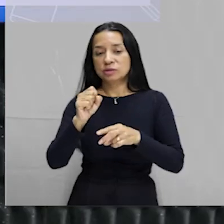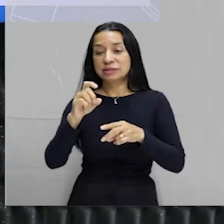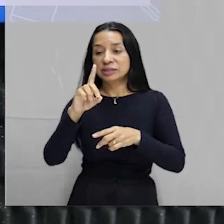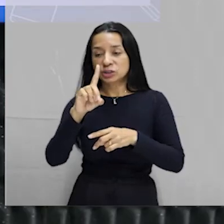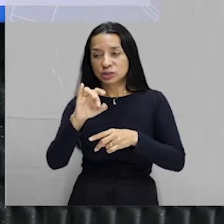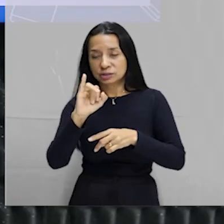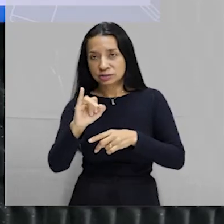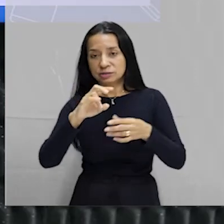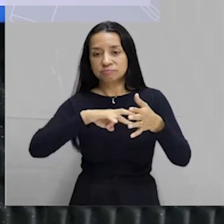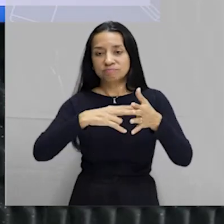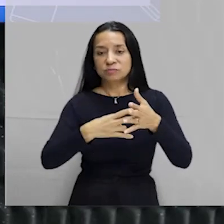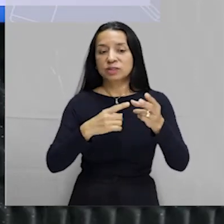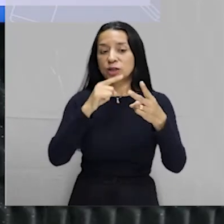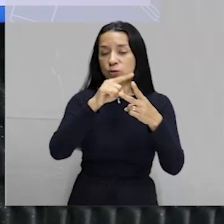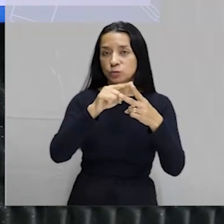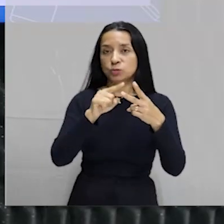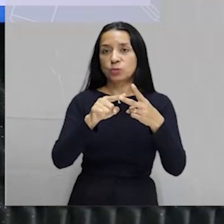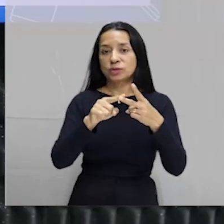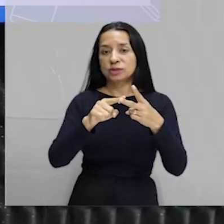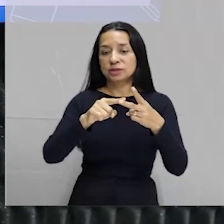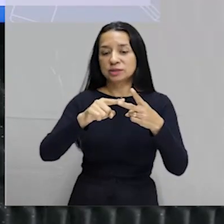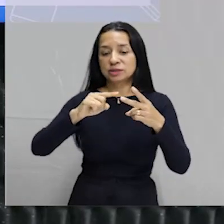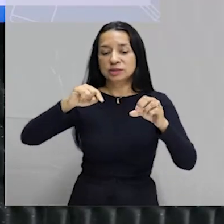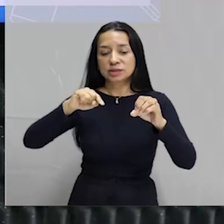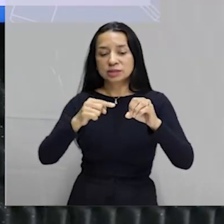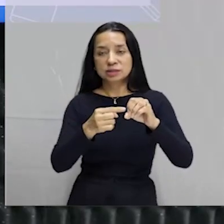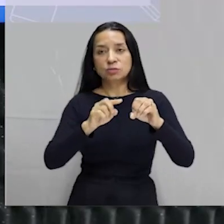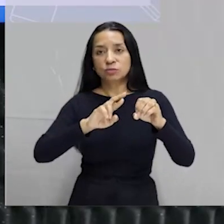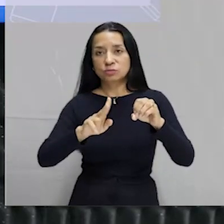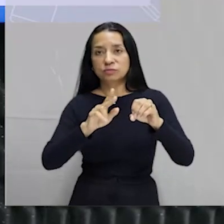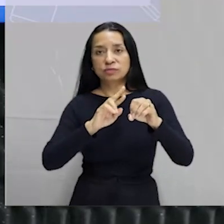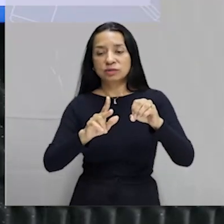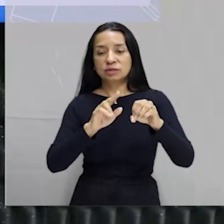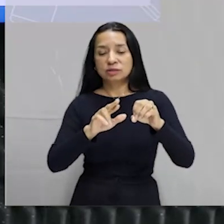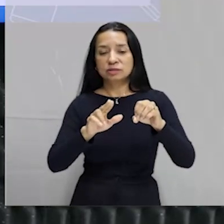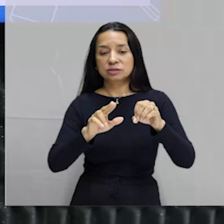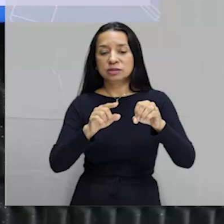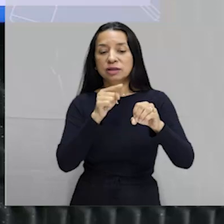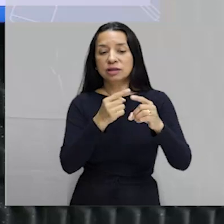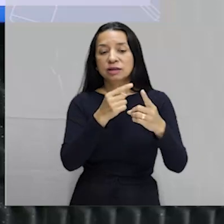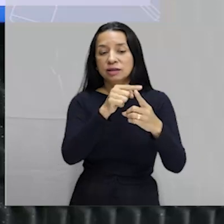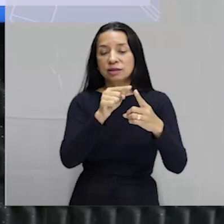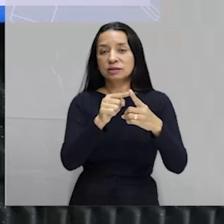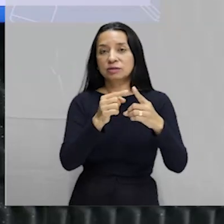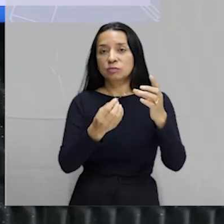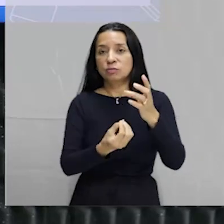dois. Zigótico, dois zigotos diferentes, cada zigoto vai originar um indivíduo.